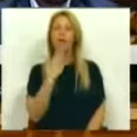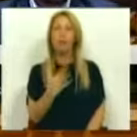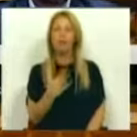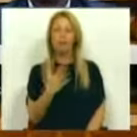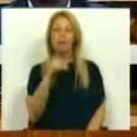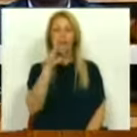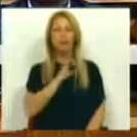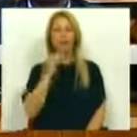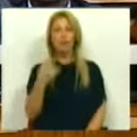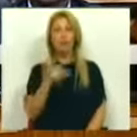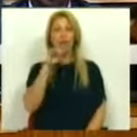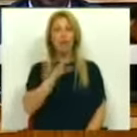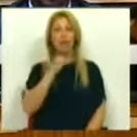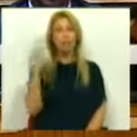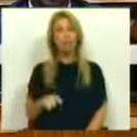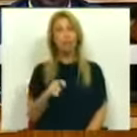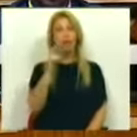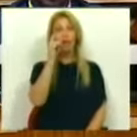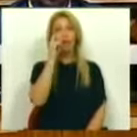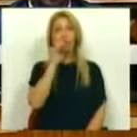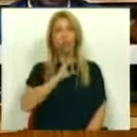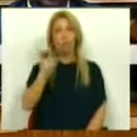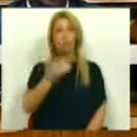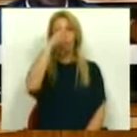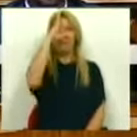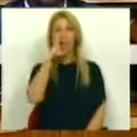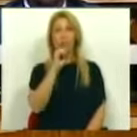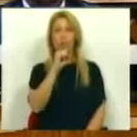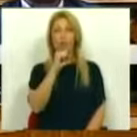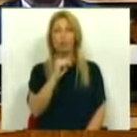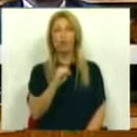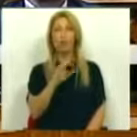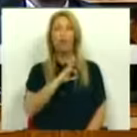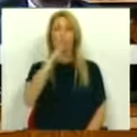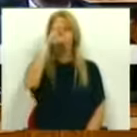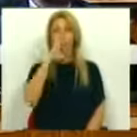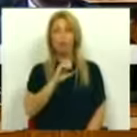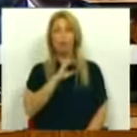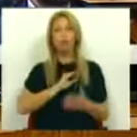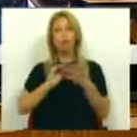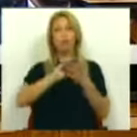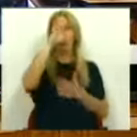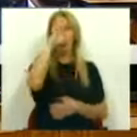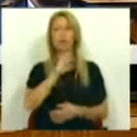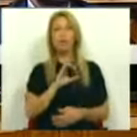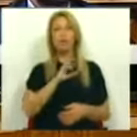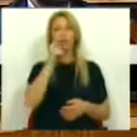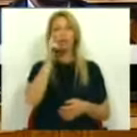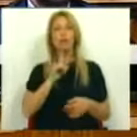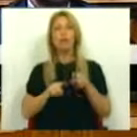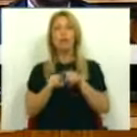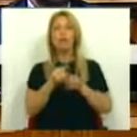Muito obrigado, Sra. Presidente, Sr. Primeiro-Ministro, Sr. Ministro e Sr. Secretário de Estado, Senhoras e Srs.